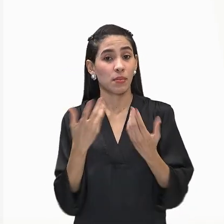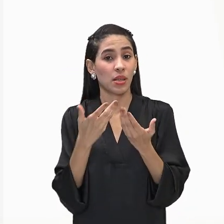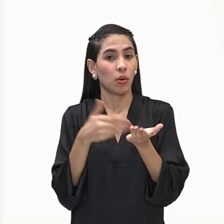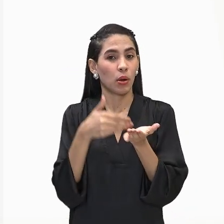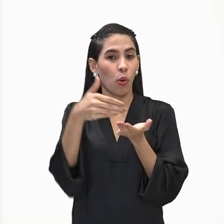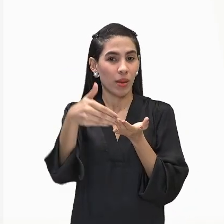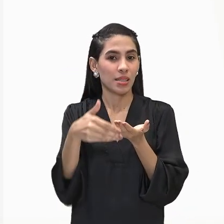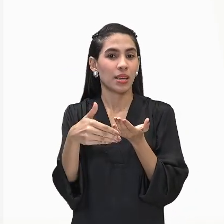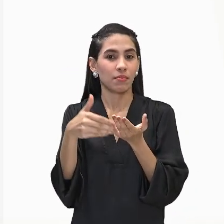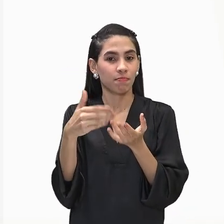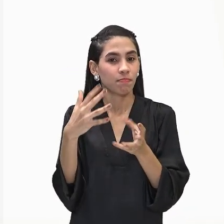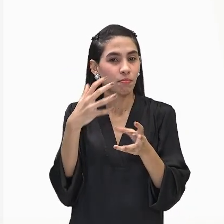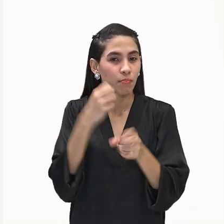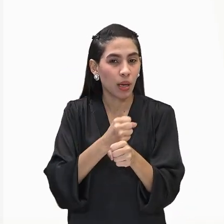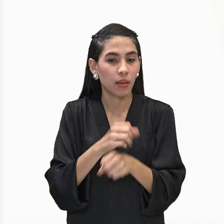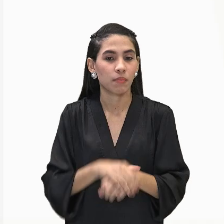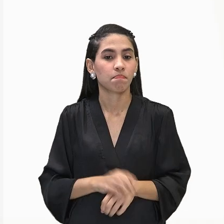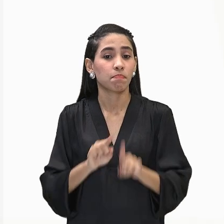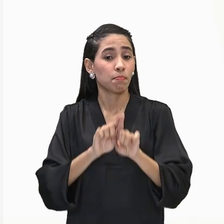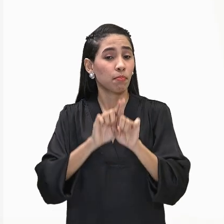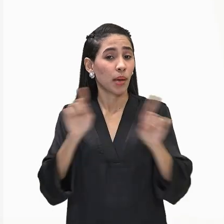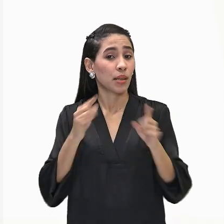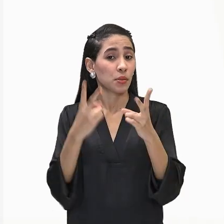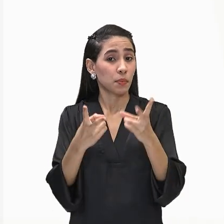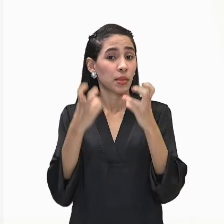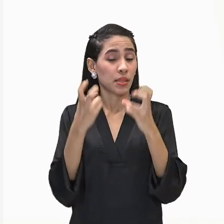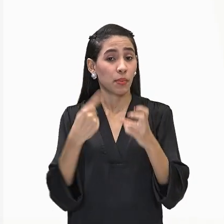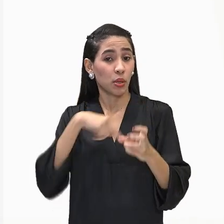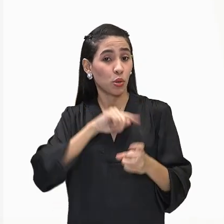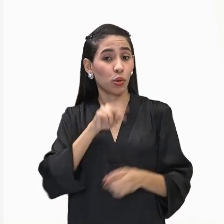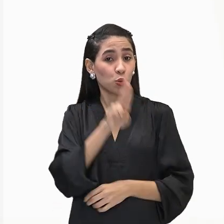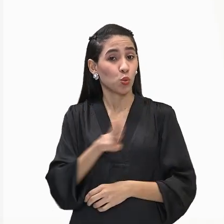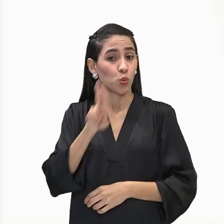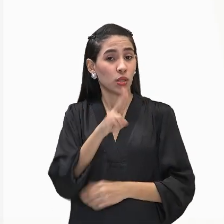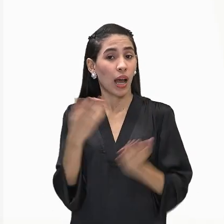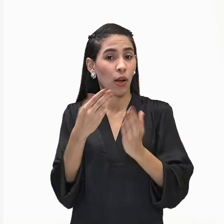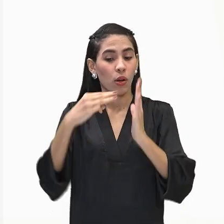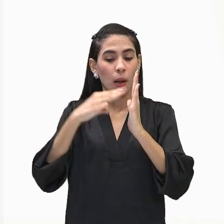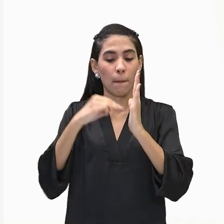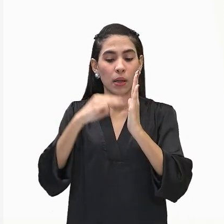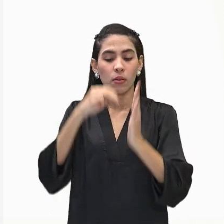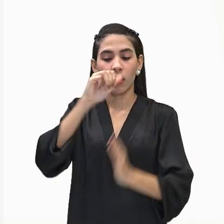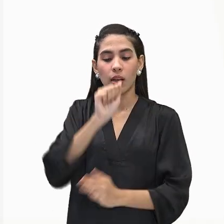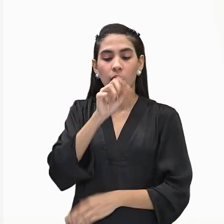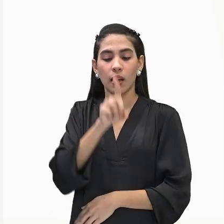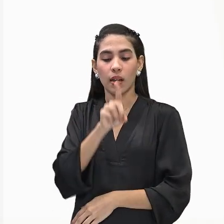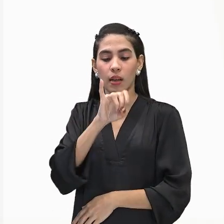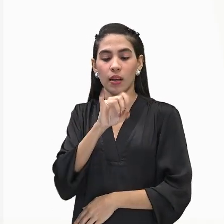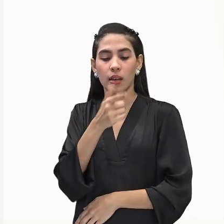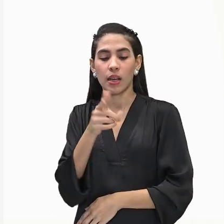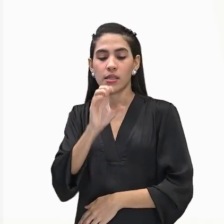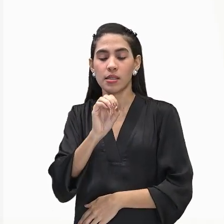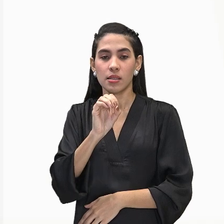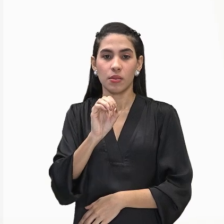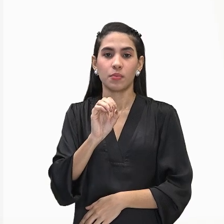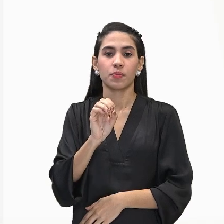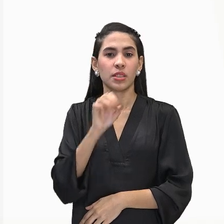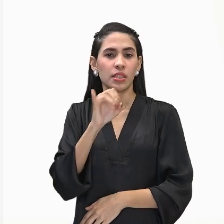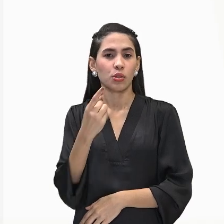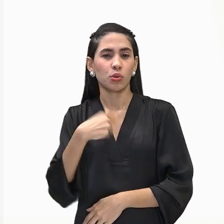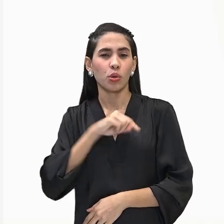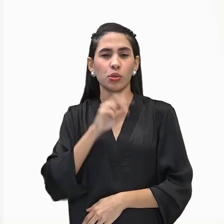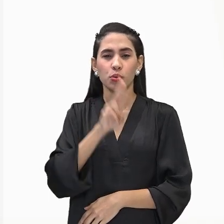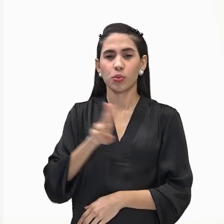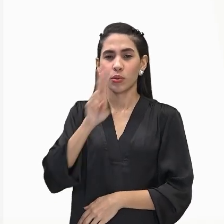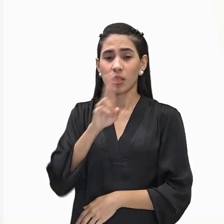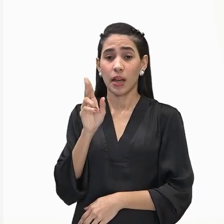Mas perceba que nós vamos resolver pelo método da adição. Então, se nós vamos resolver pelo método